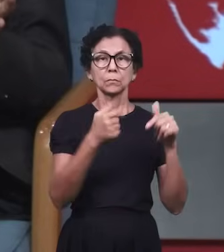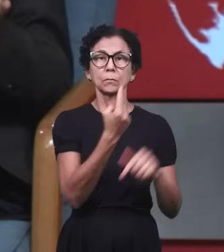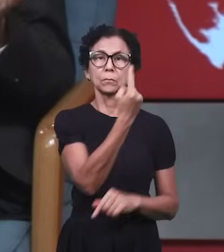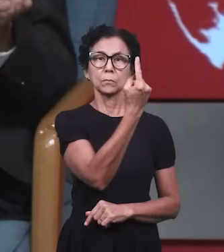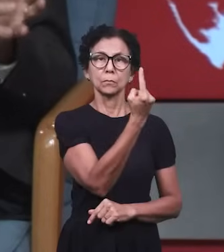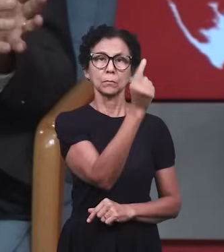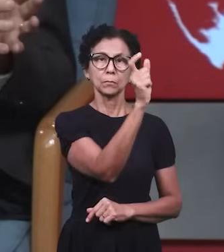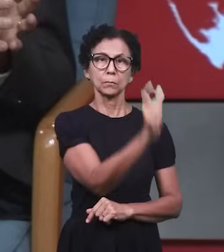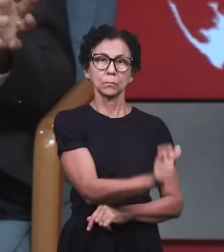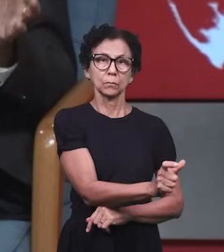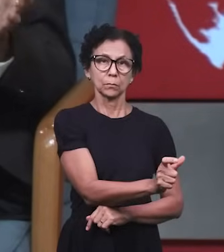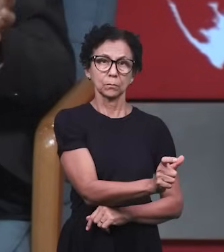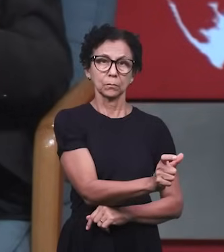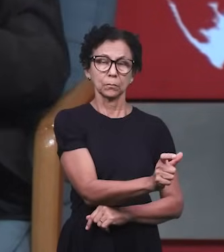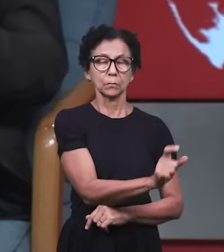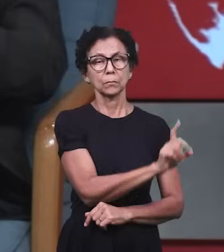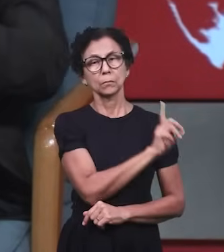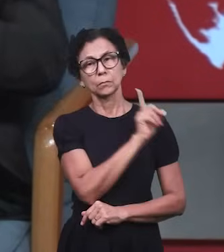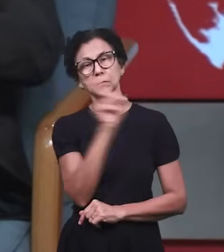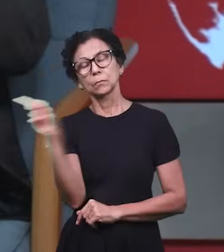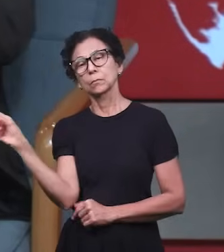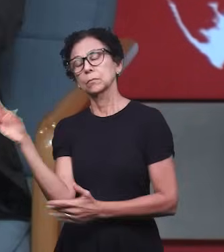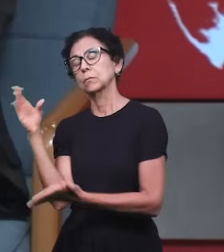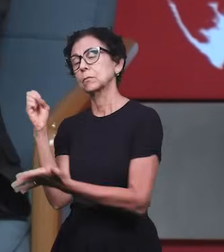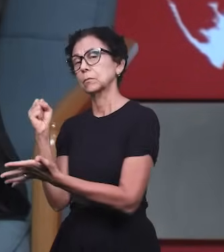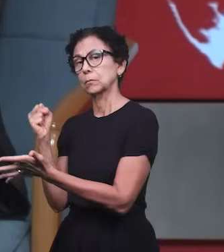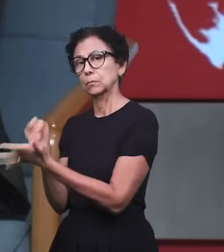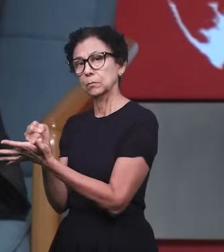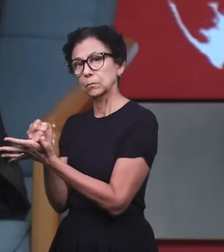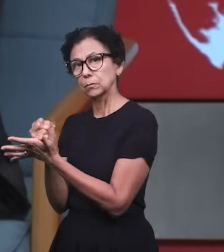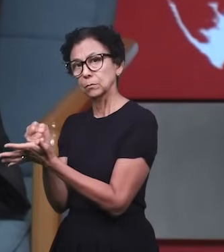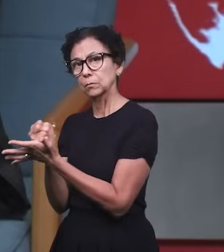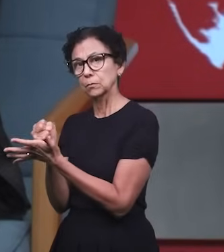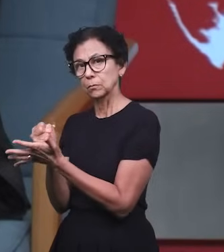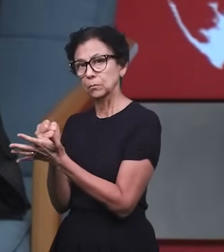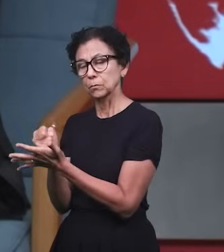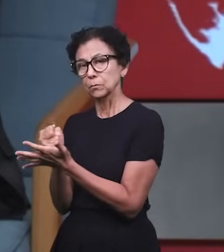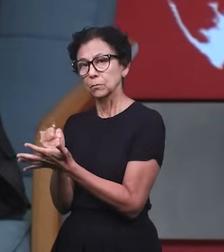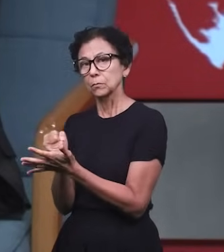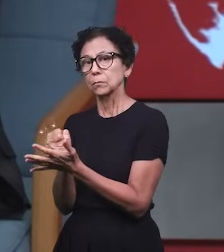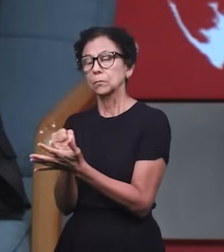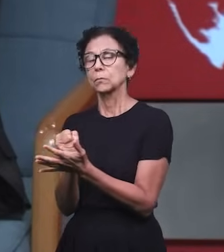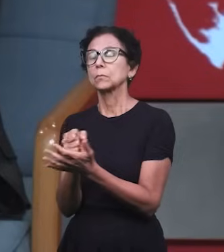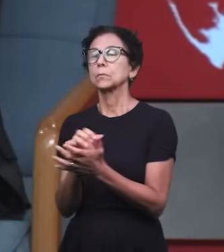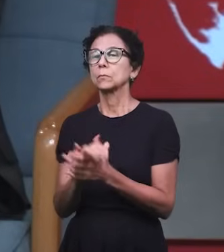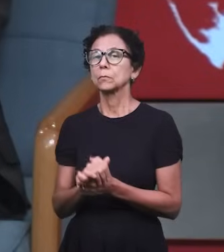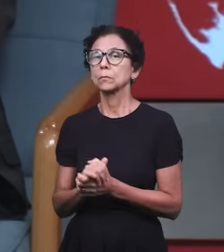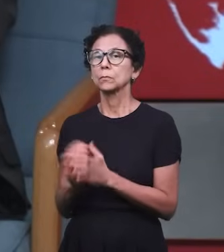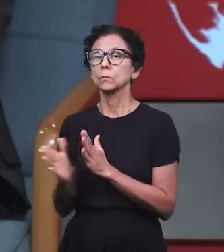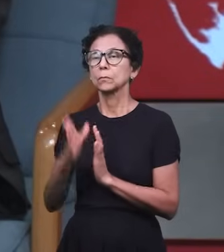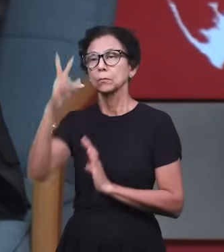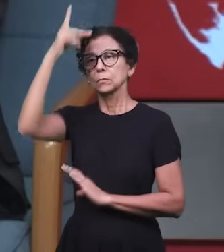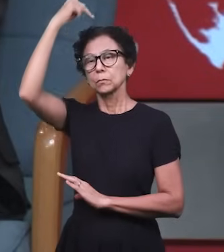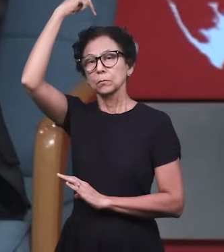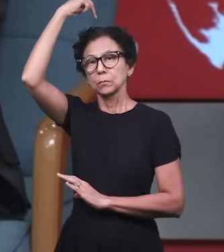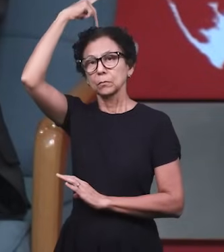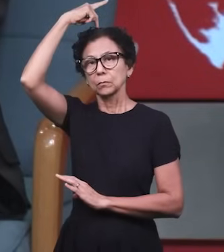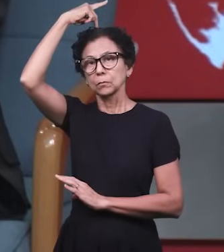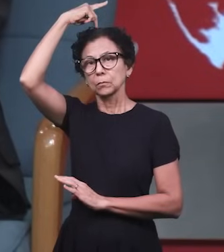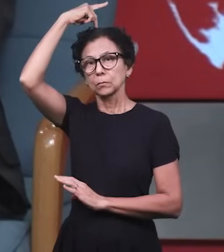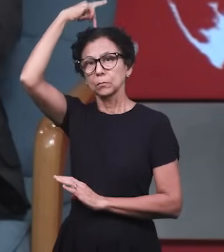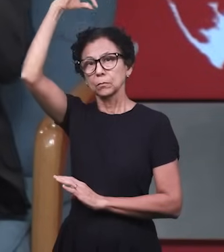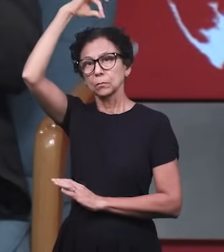individual, localizada, para o Novo Testamento, no pós-Pentecoste, quando o Espírito